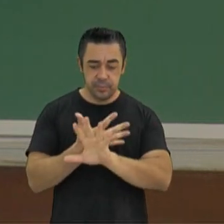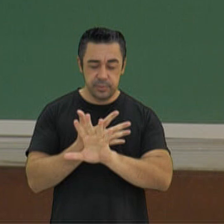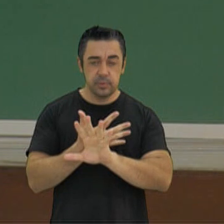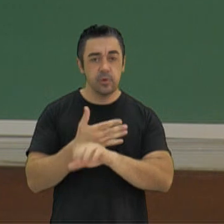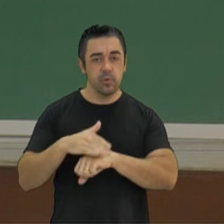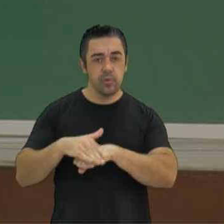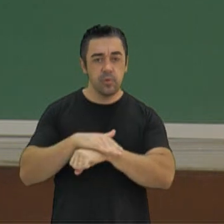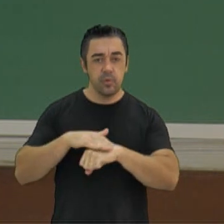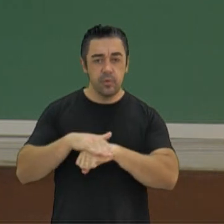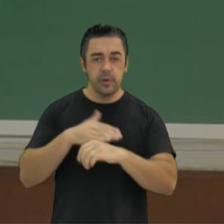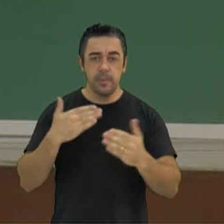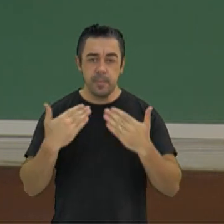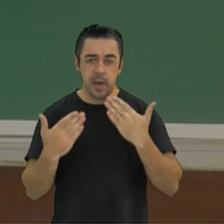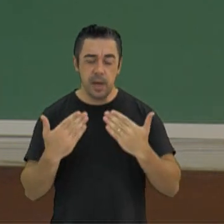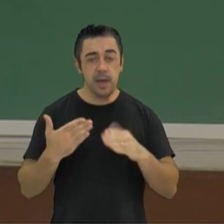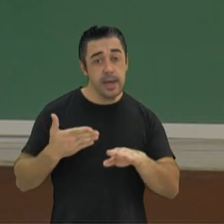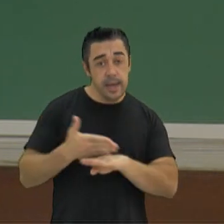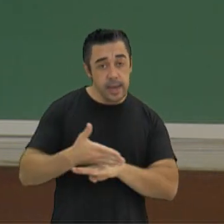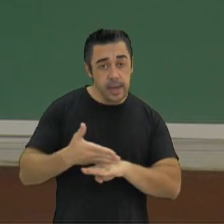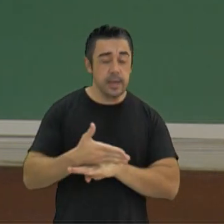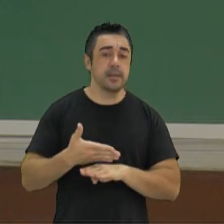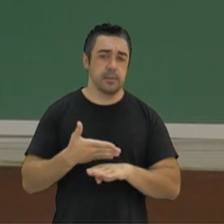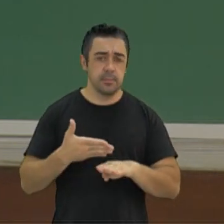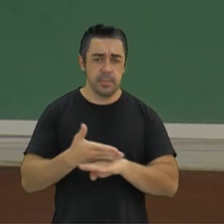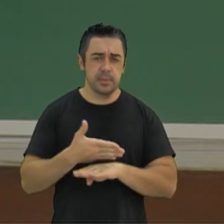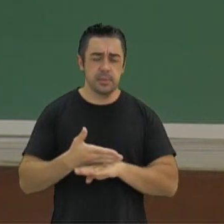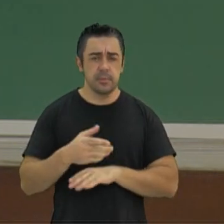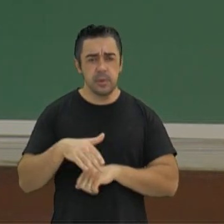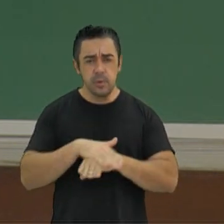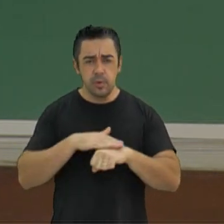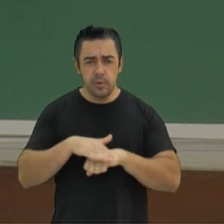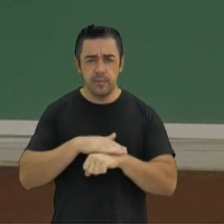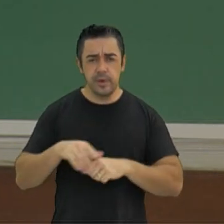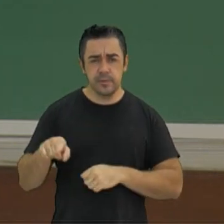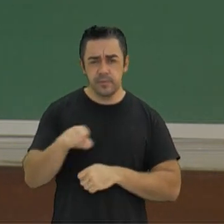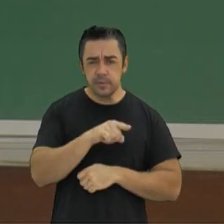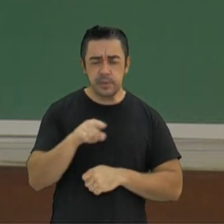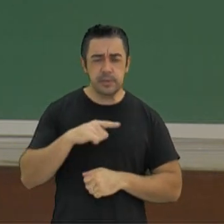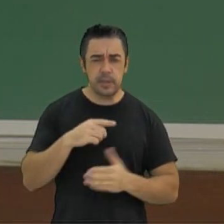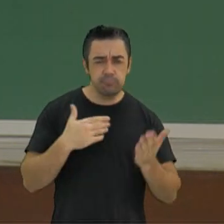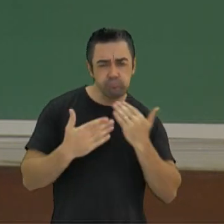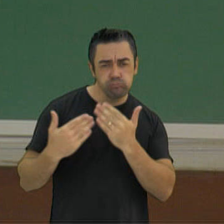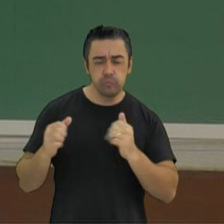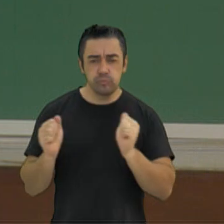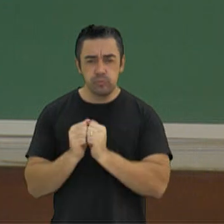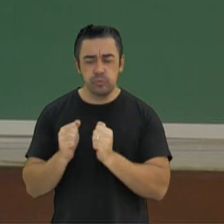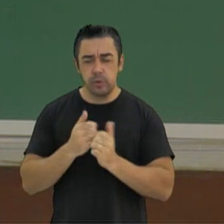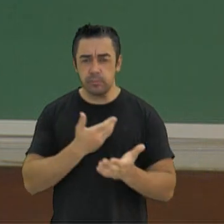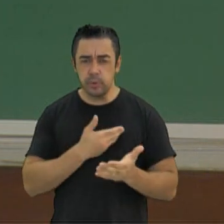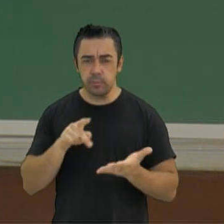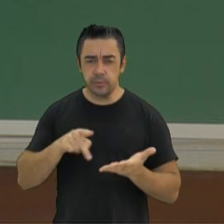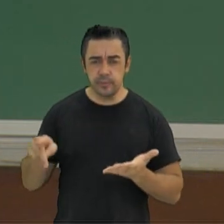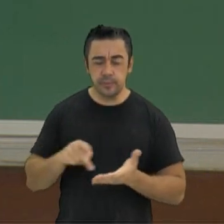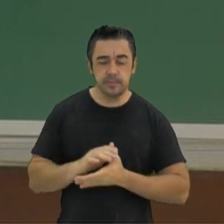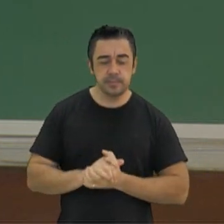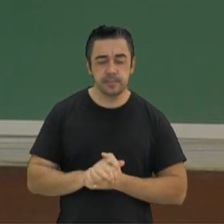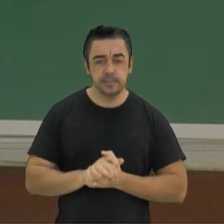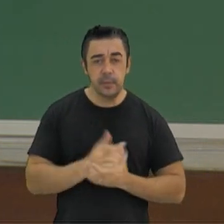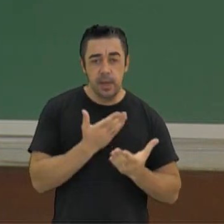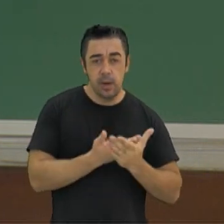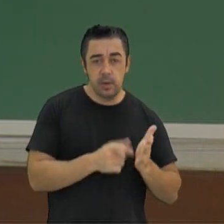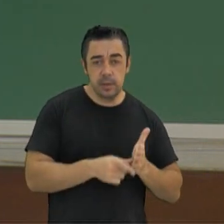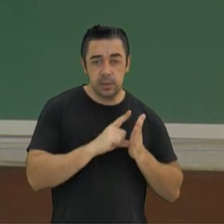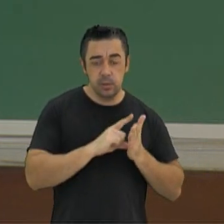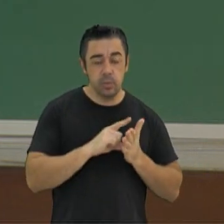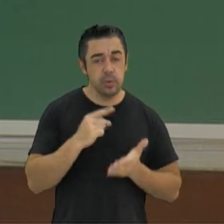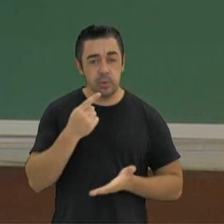vocês, então entre lá no Meet, participem, conversem, socializem com seus colegas e professores. Muito bem. Na aula anterior, que